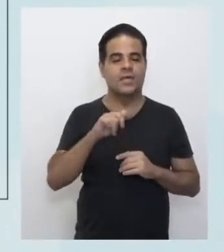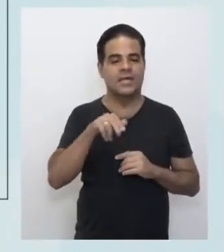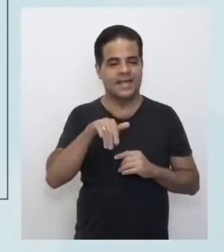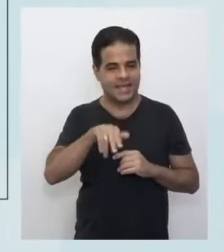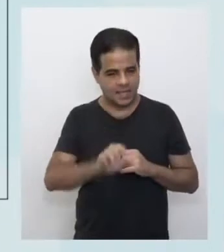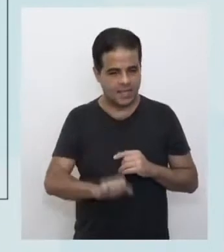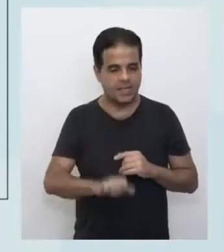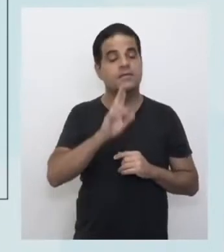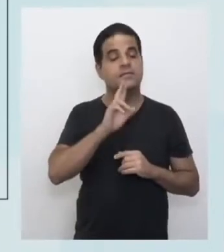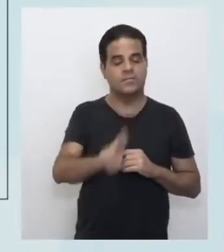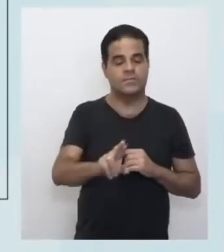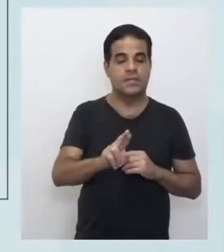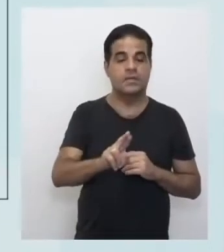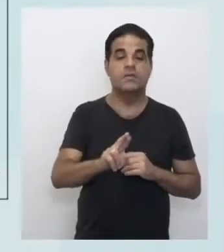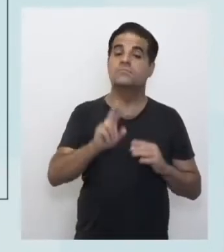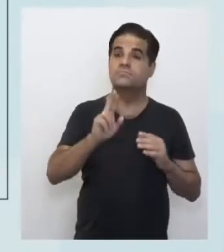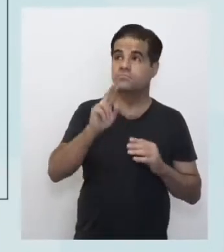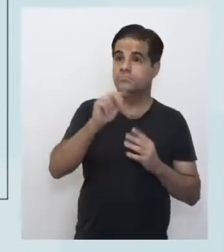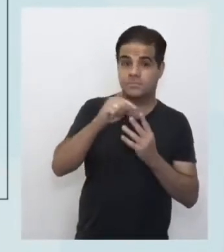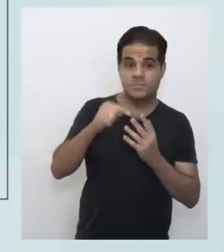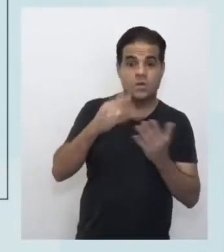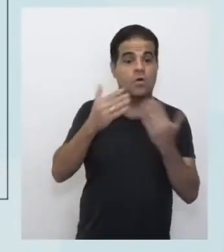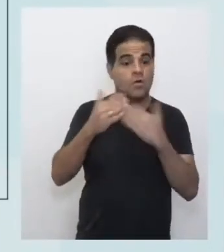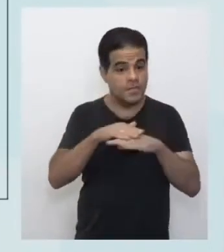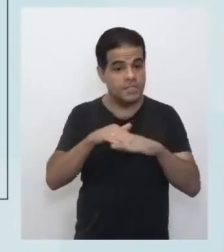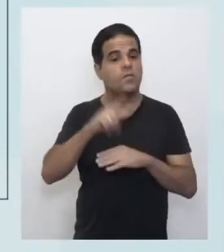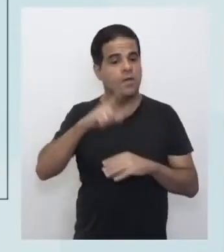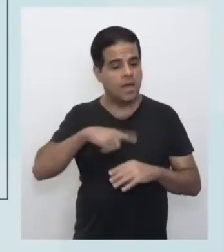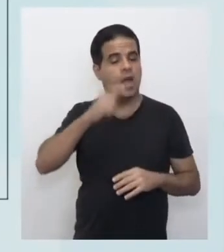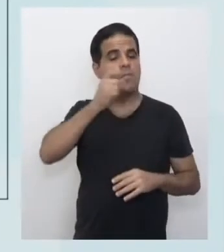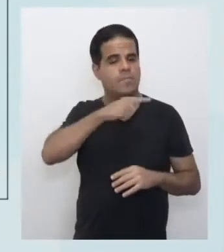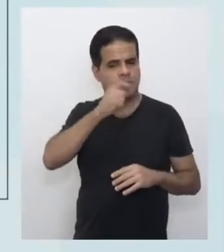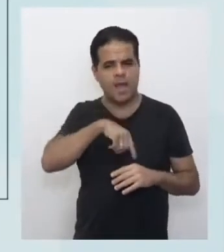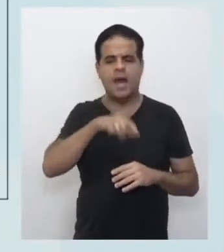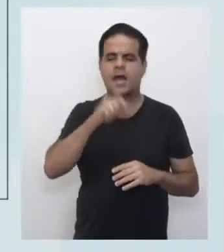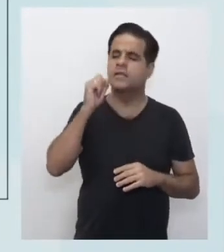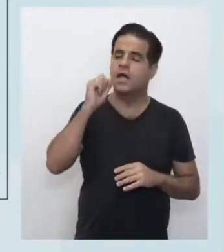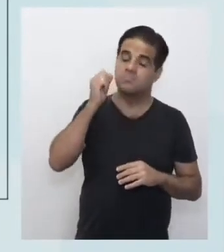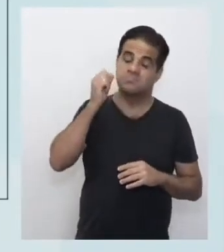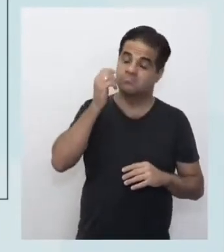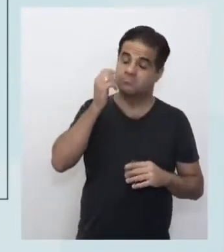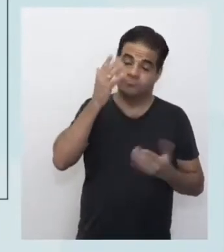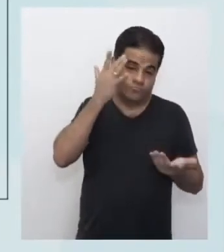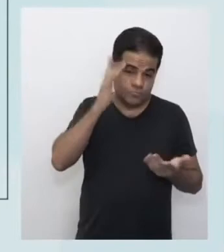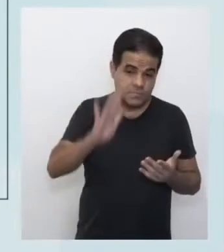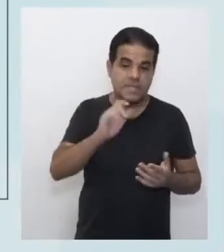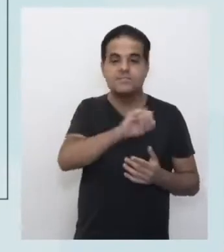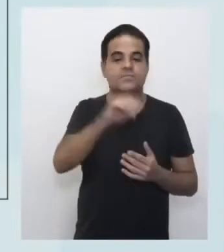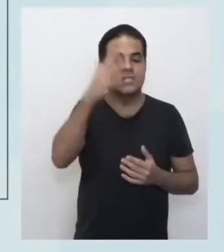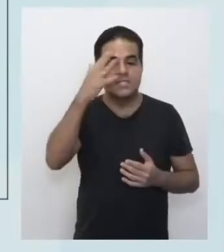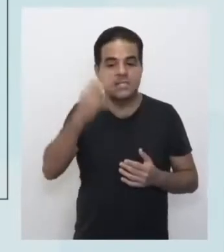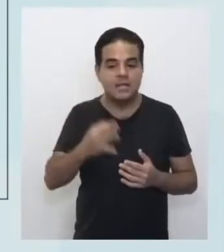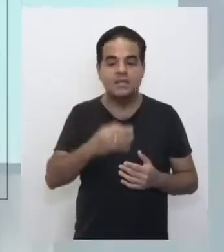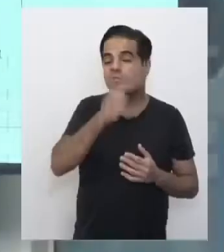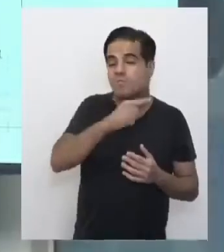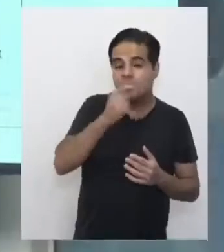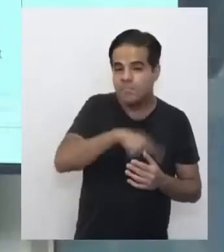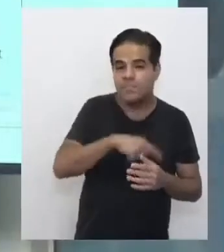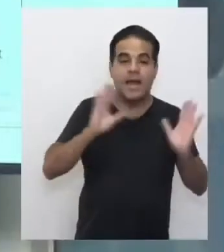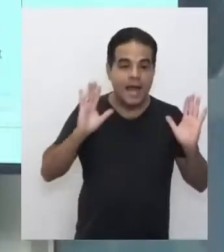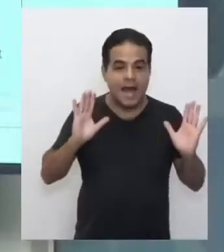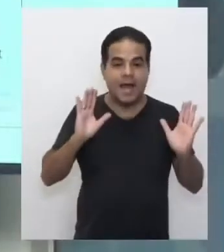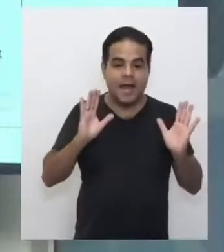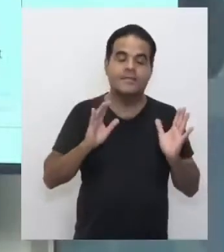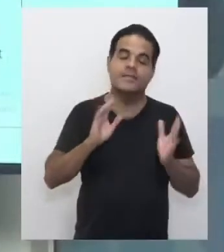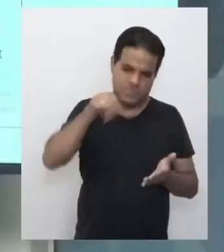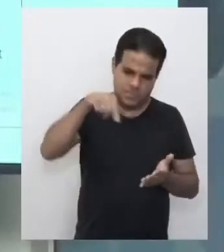it, very good. Então, além de ser conversations, aí são piadas. Não sei se vocês entenderam a piada, né? Fica muito triste aí quando a gente traduz a piada,